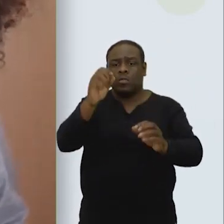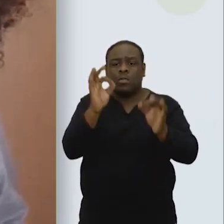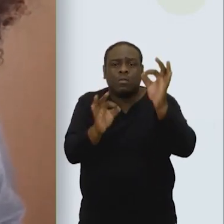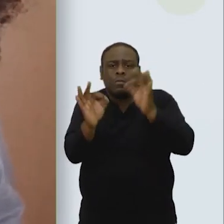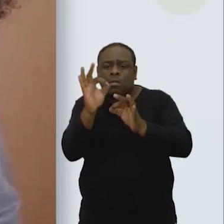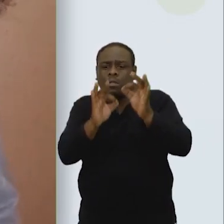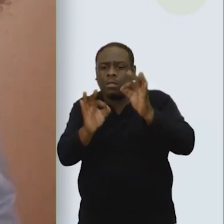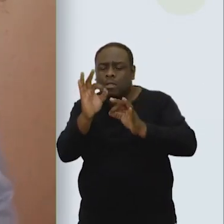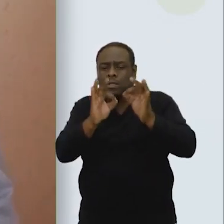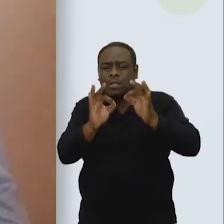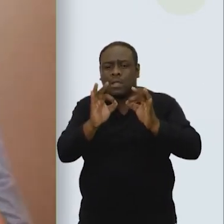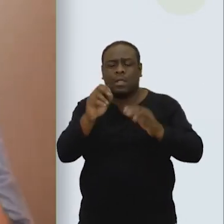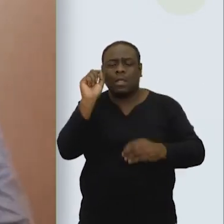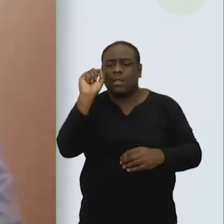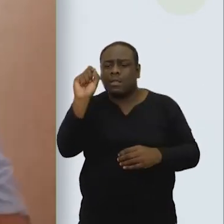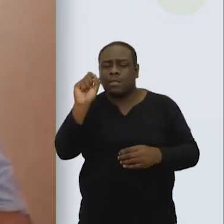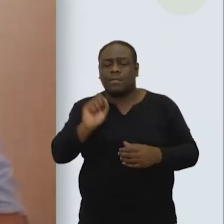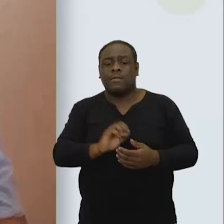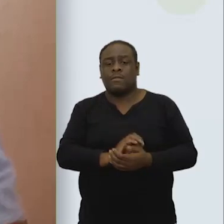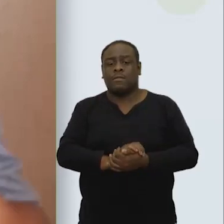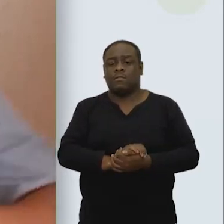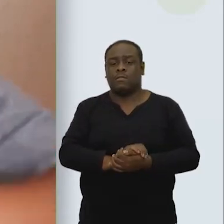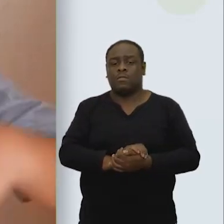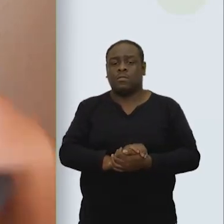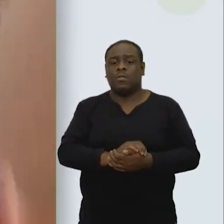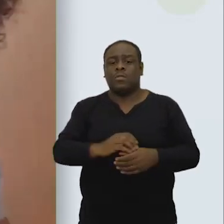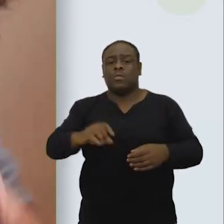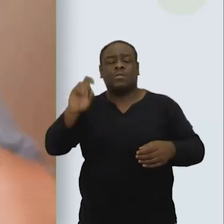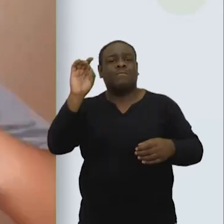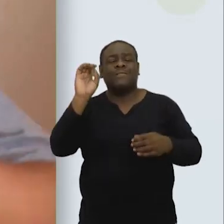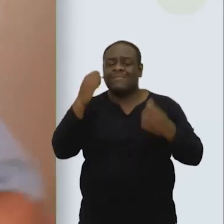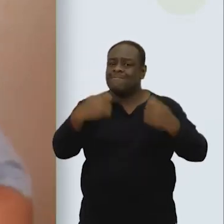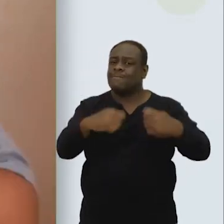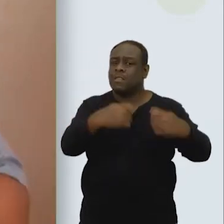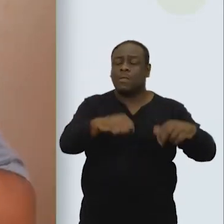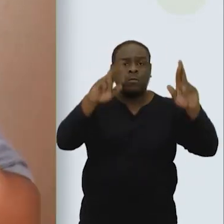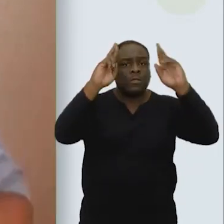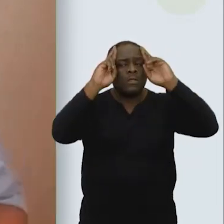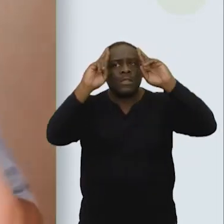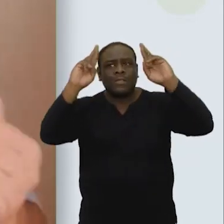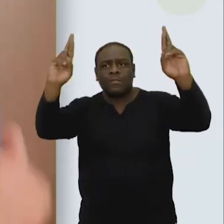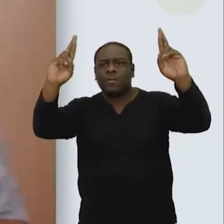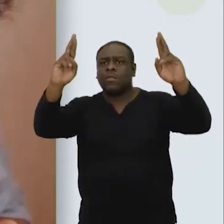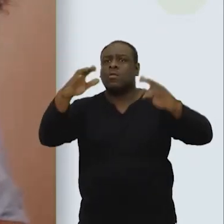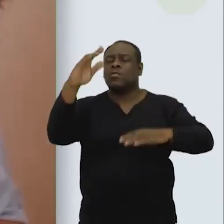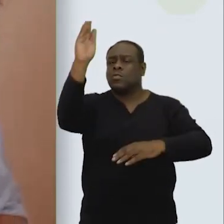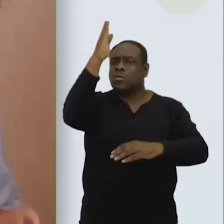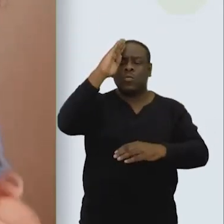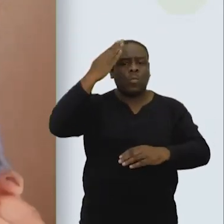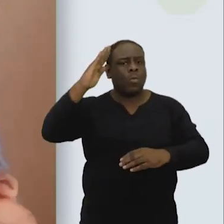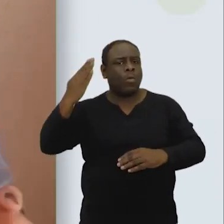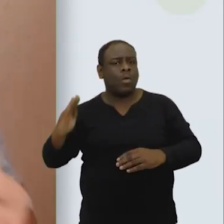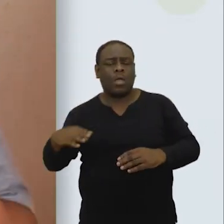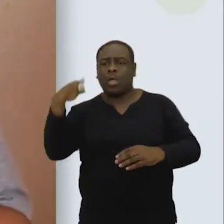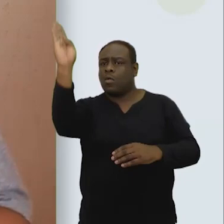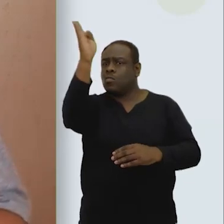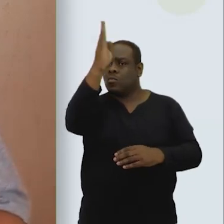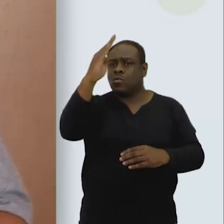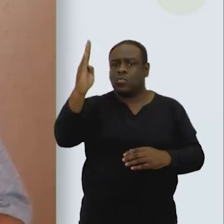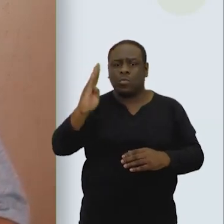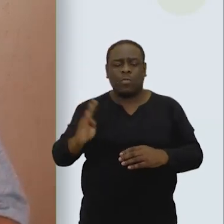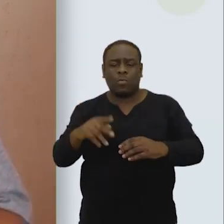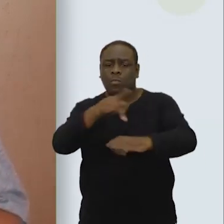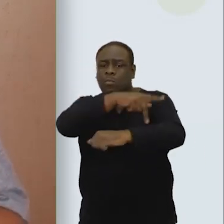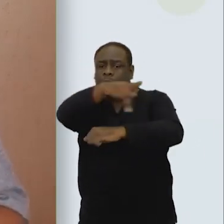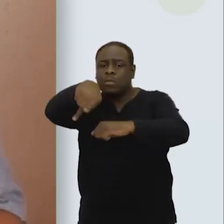Direitos a quem? Somos ensinados a respeitar e honrar nosso país desde que nascemos, no